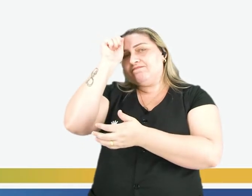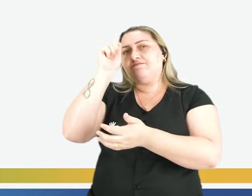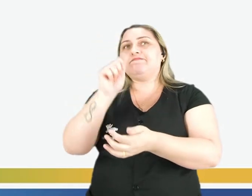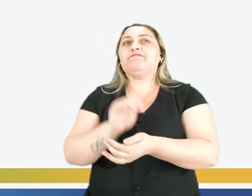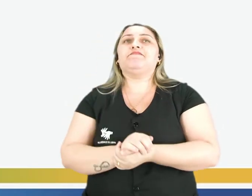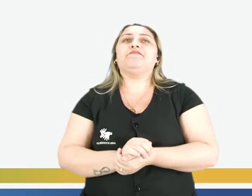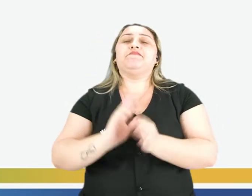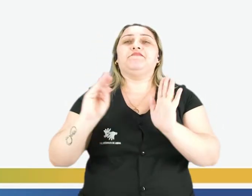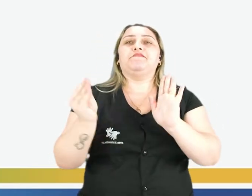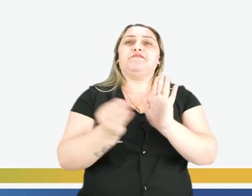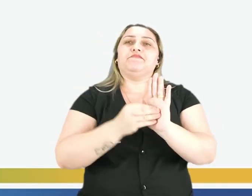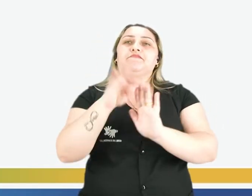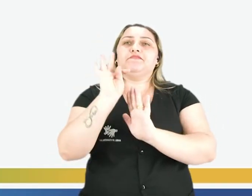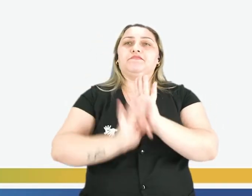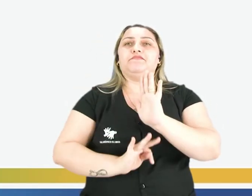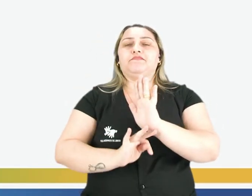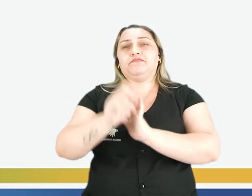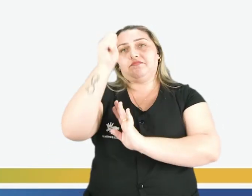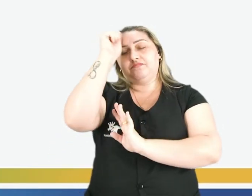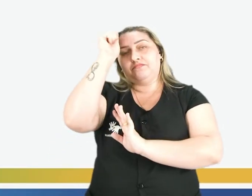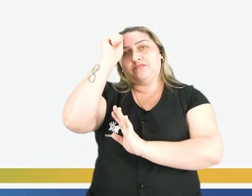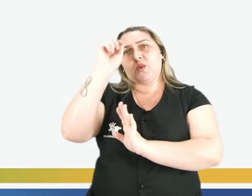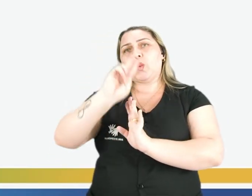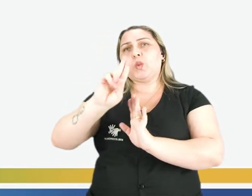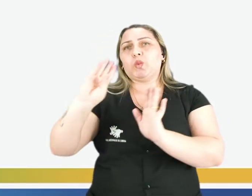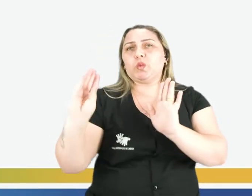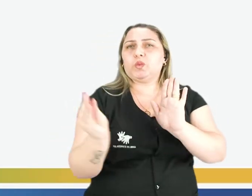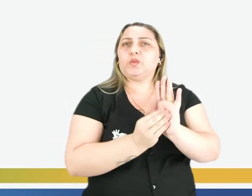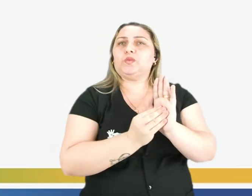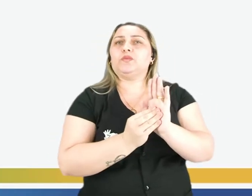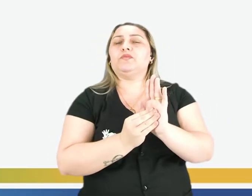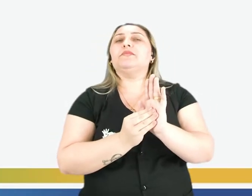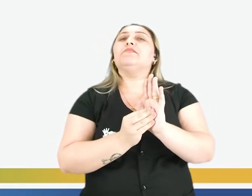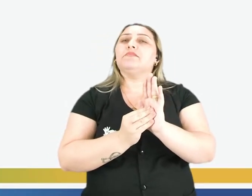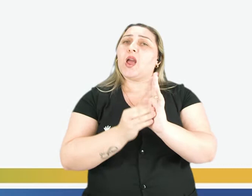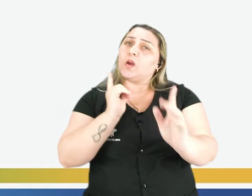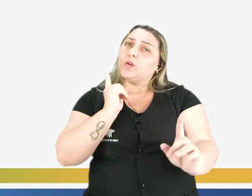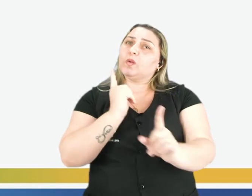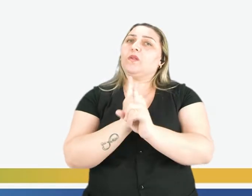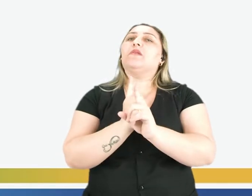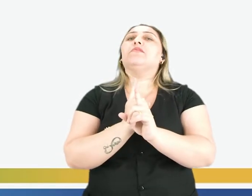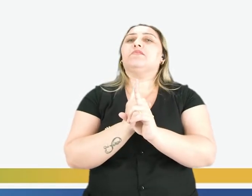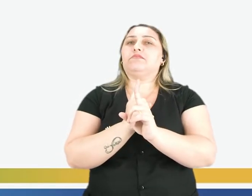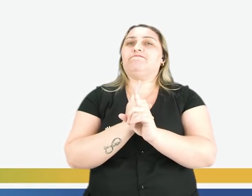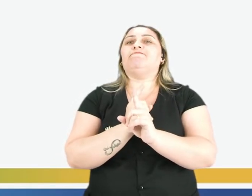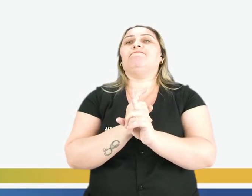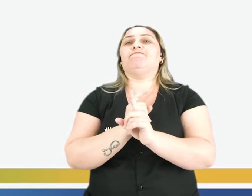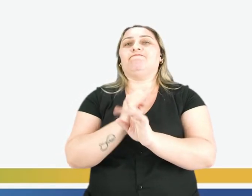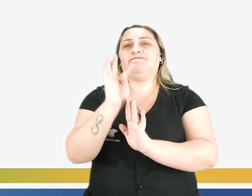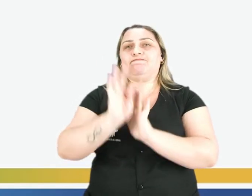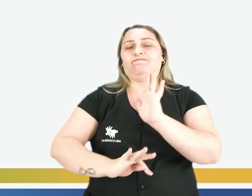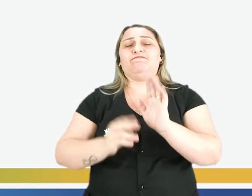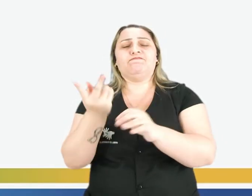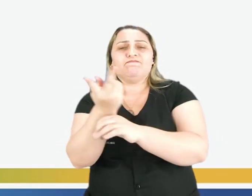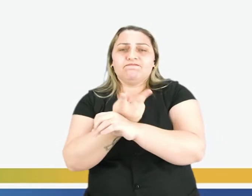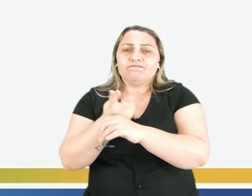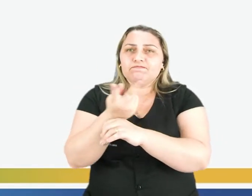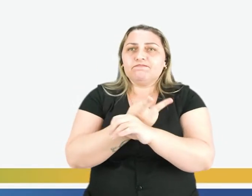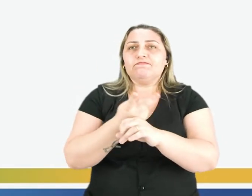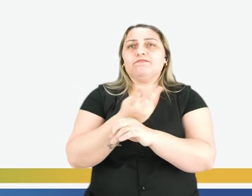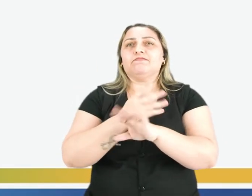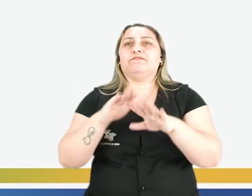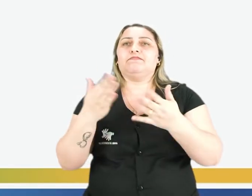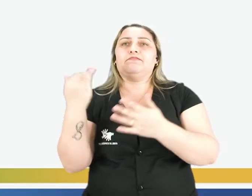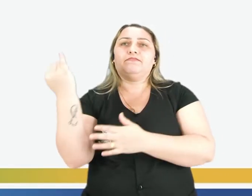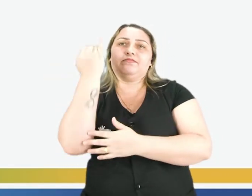lá, textos do autor fulano de tal, o nome do autor, e eu encontro o texto que eu estava precisando, que eu estava procurando.